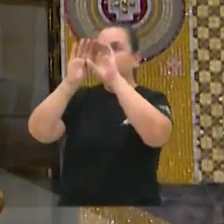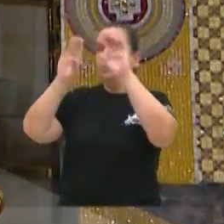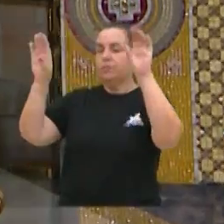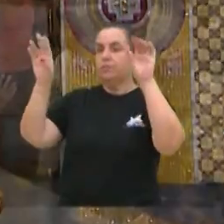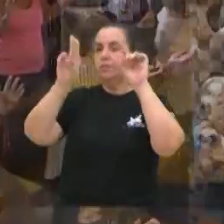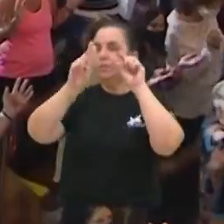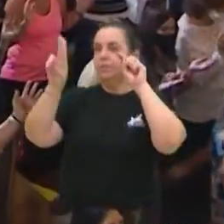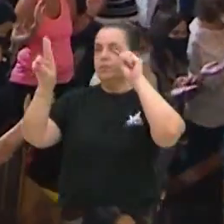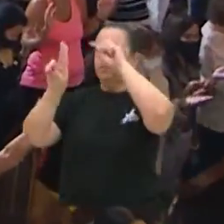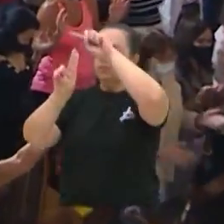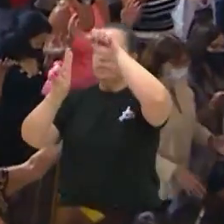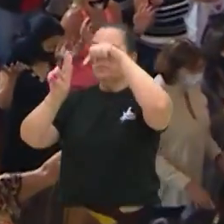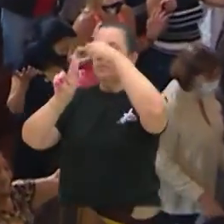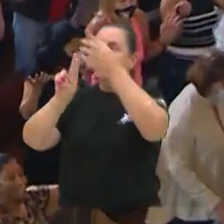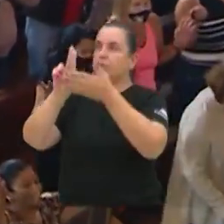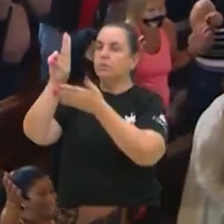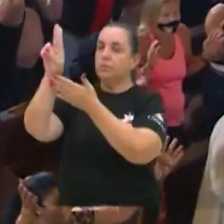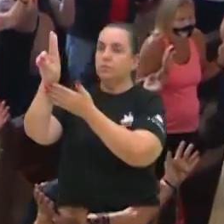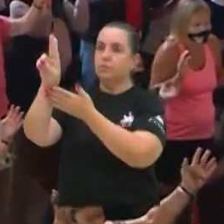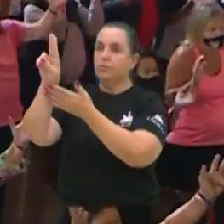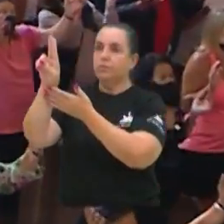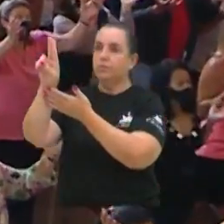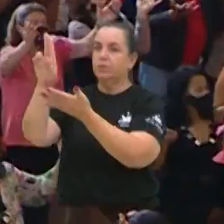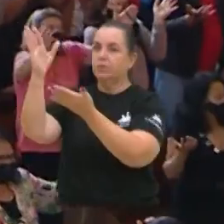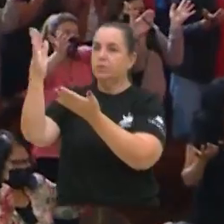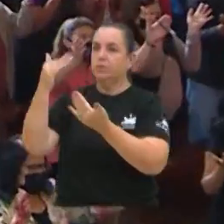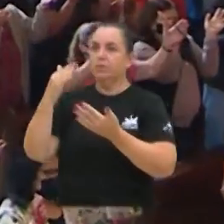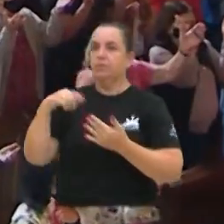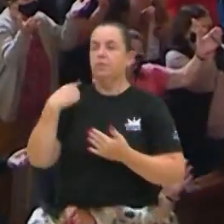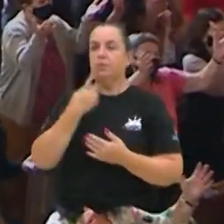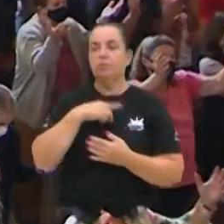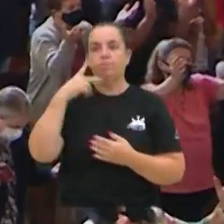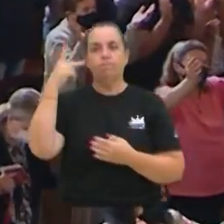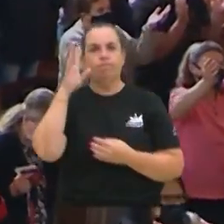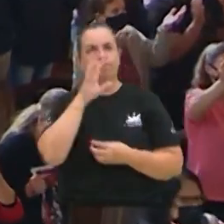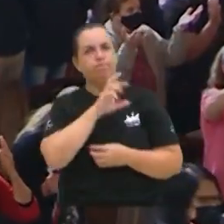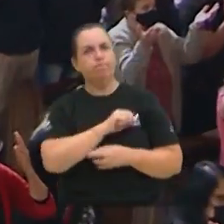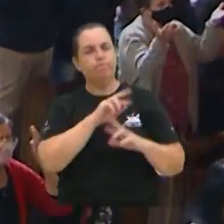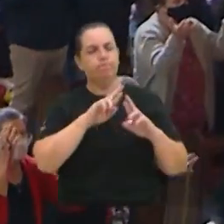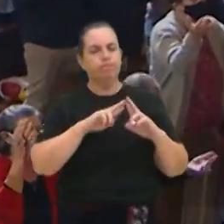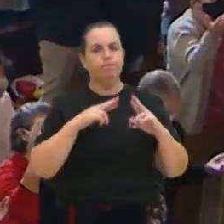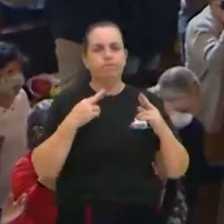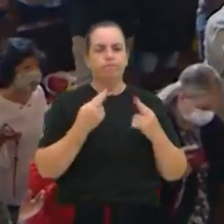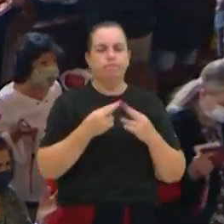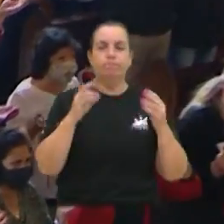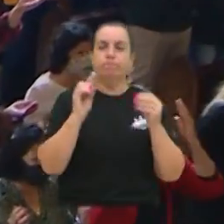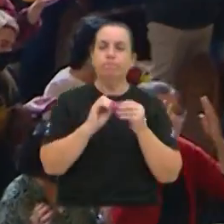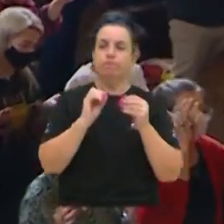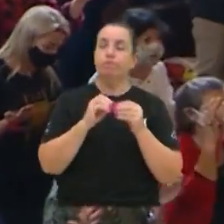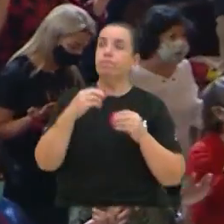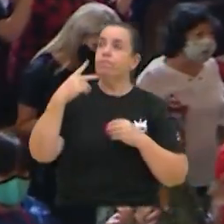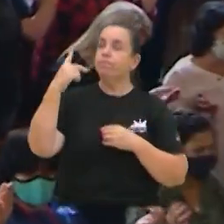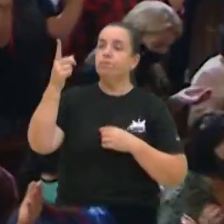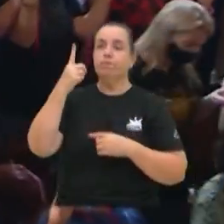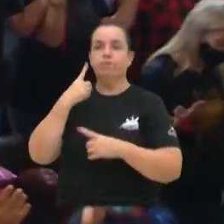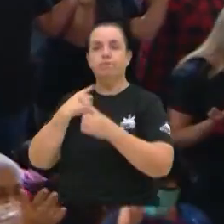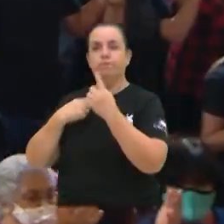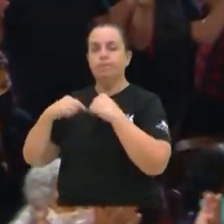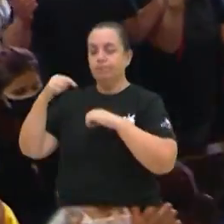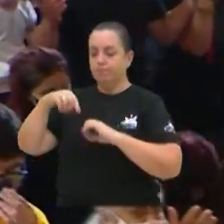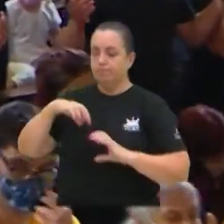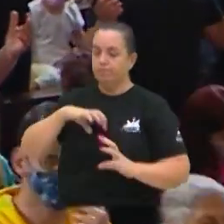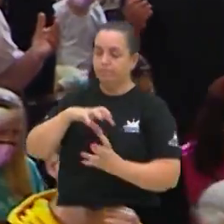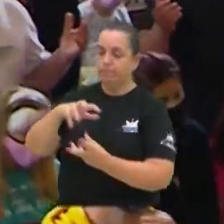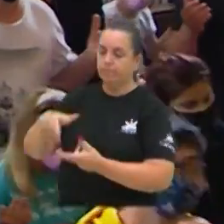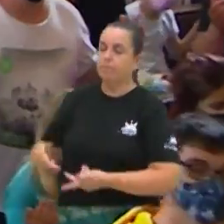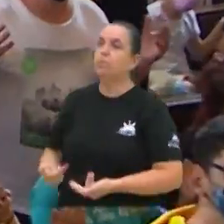que estais nos céus, santificado seja o vosso nome. Venha a nós o vosso reino.